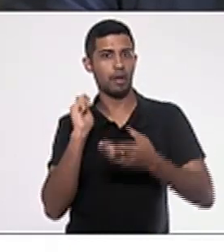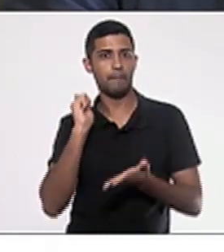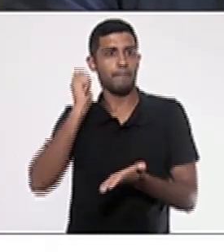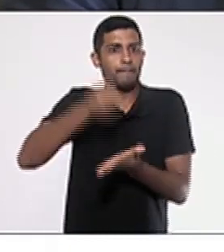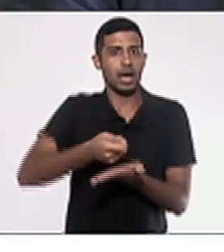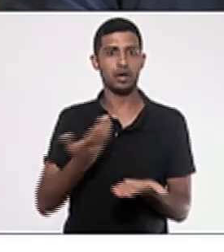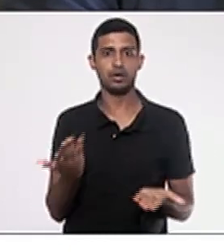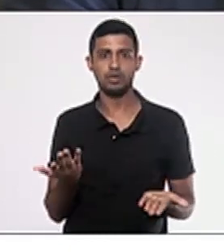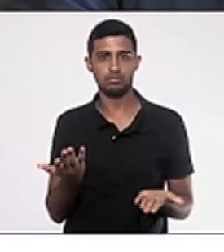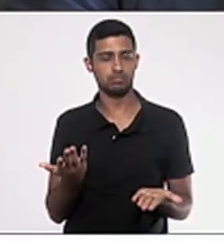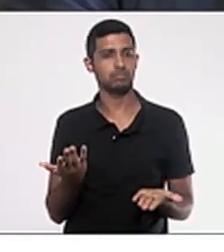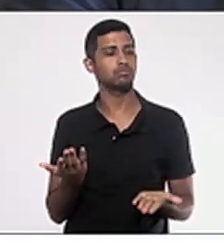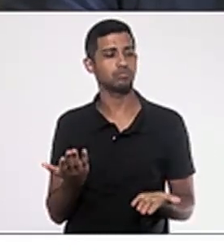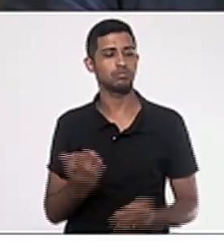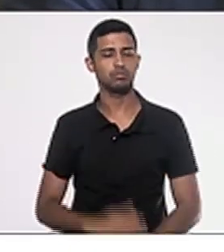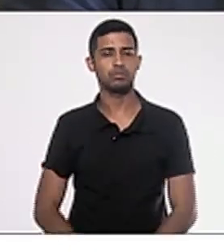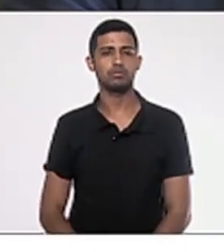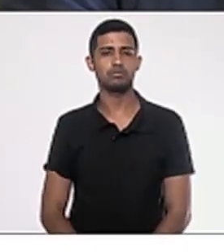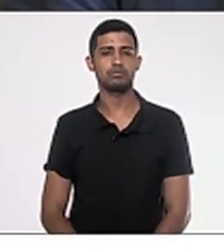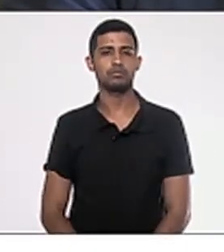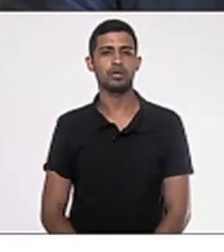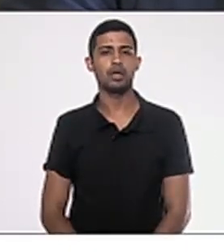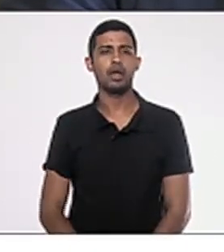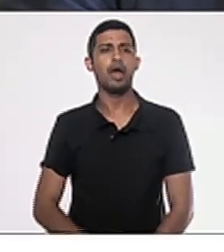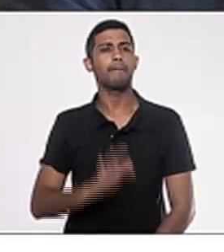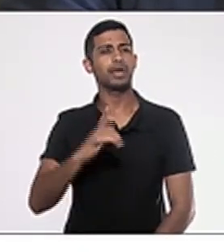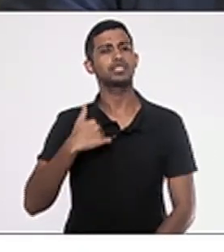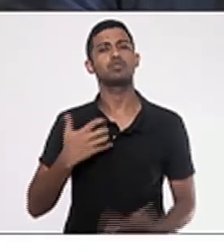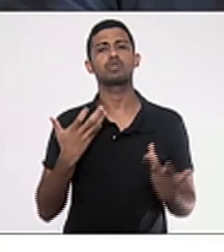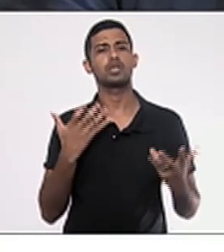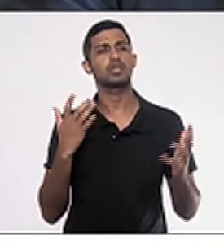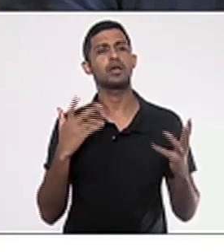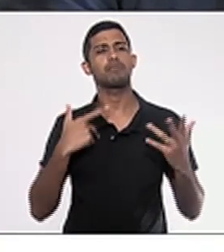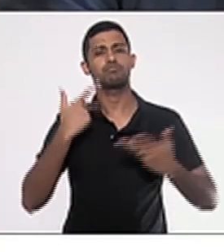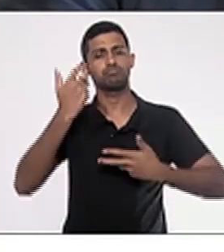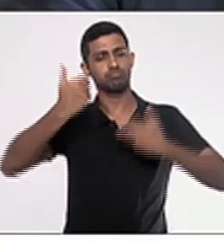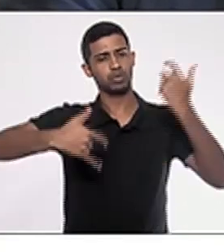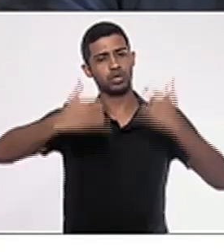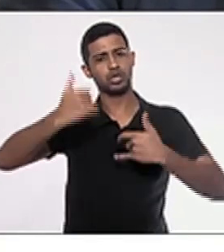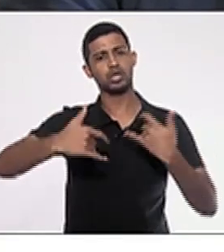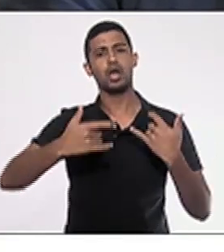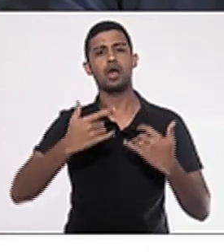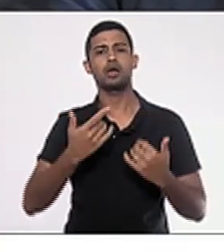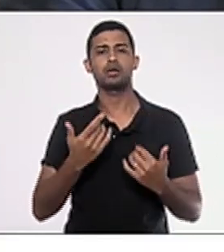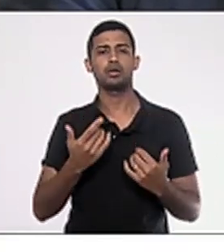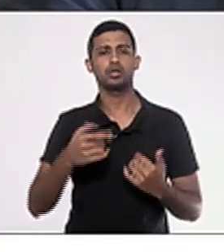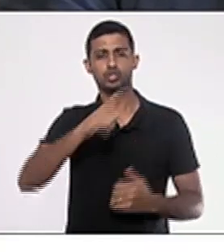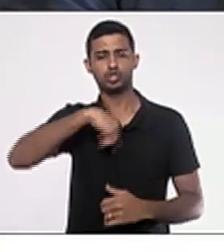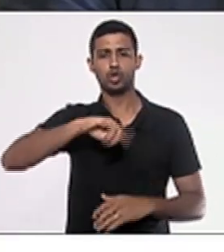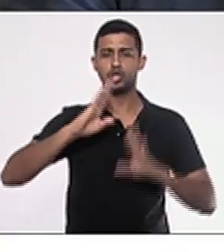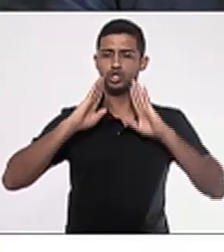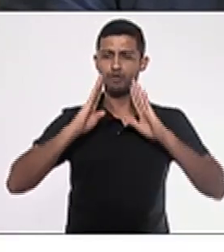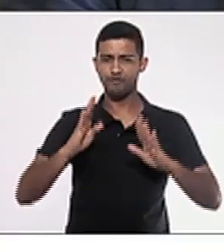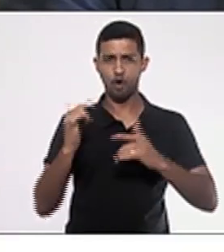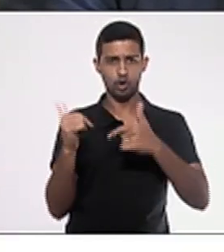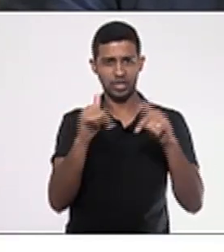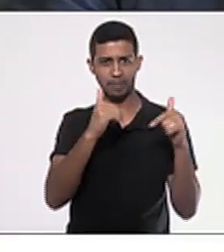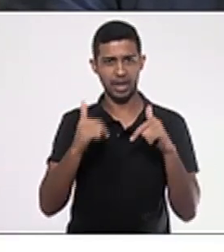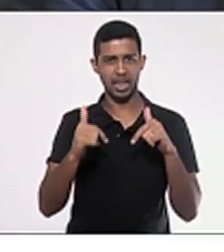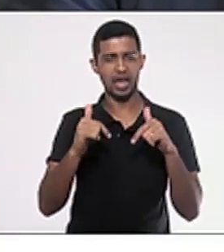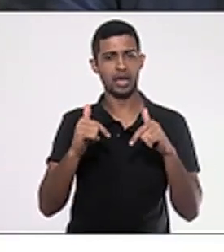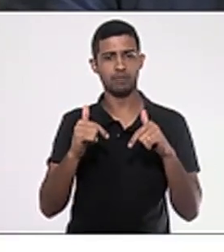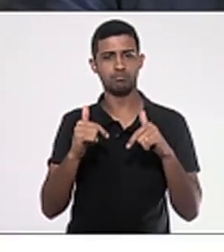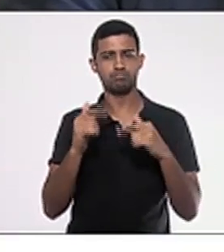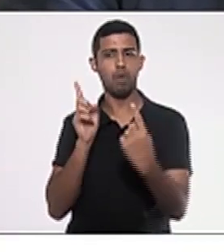nós temos. Mas um questionamento que eu queria fazer, ontem o PROCON Carioca ele não trabalha diretamente com o atendimento físico no